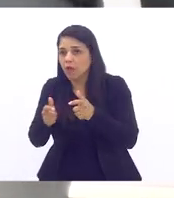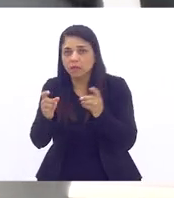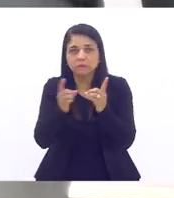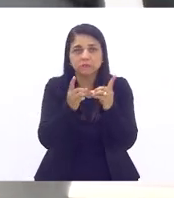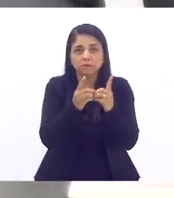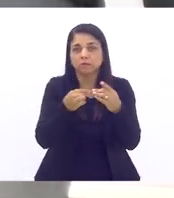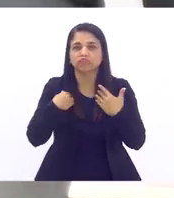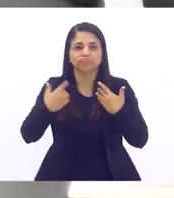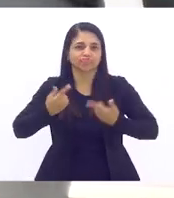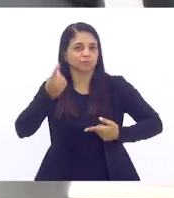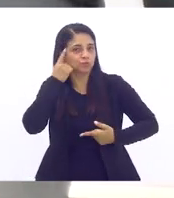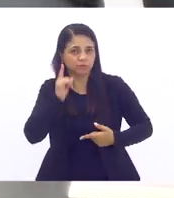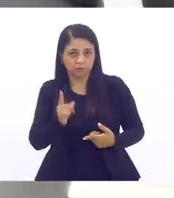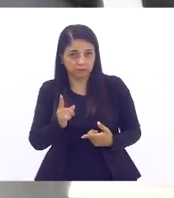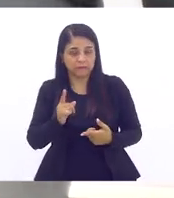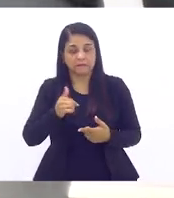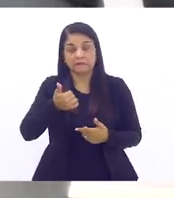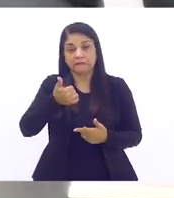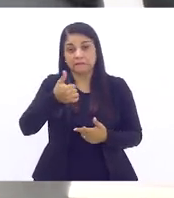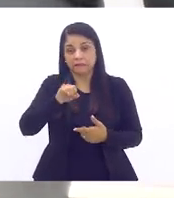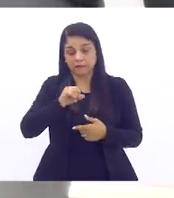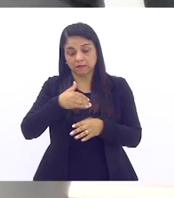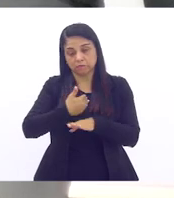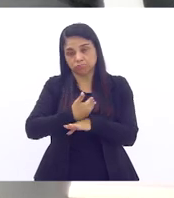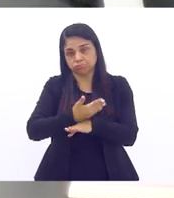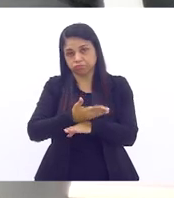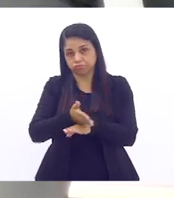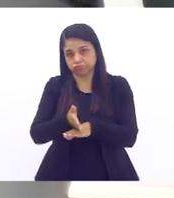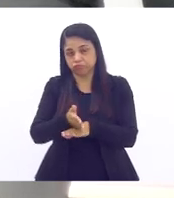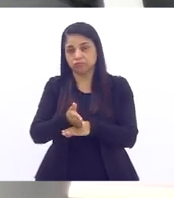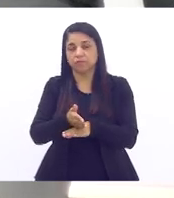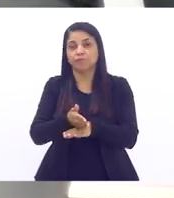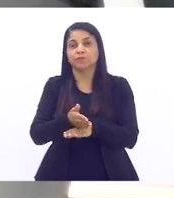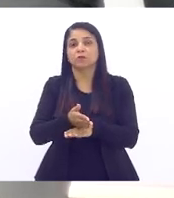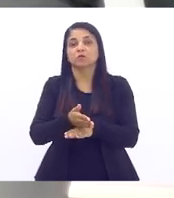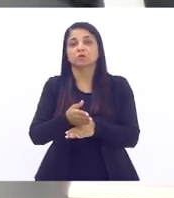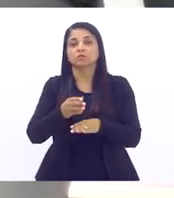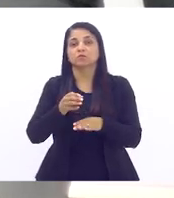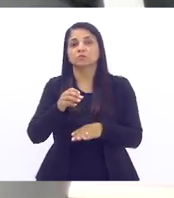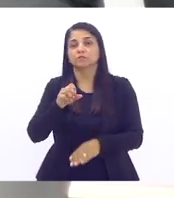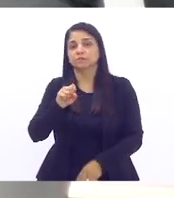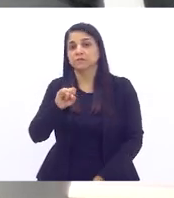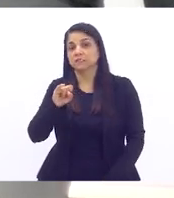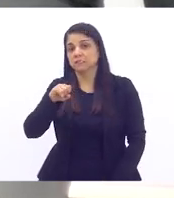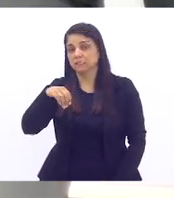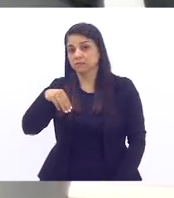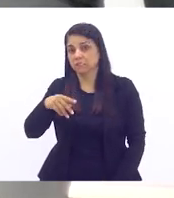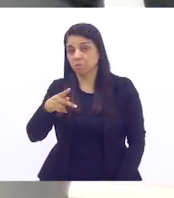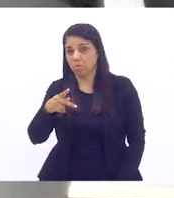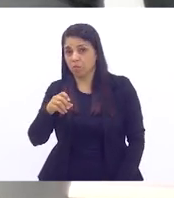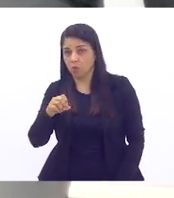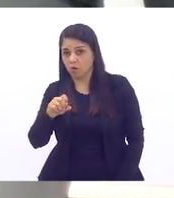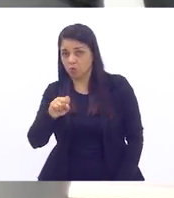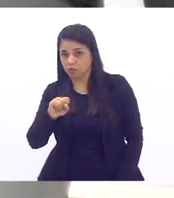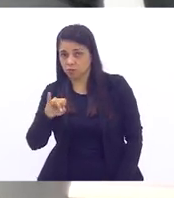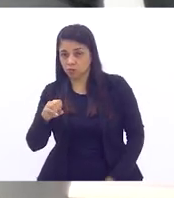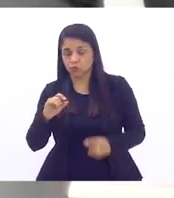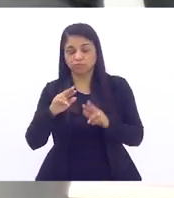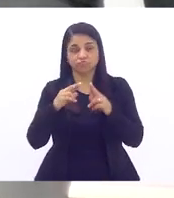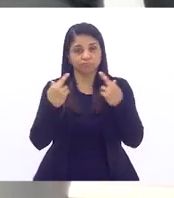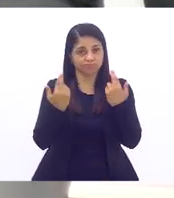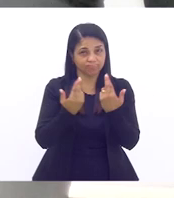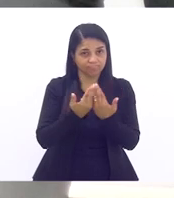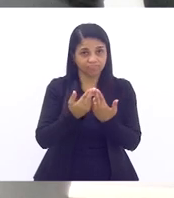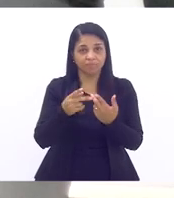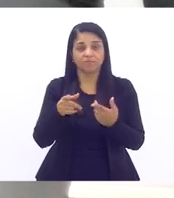após 10 anos não simpósio nos unimos a outros familiares